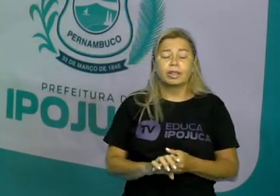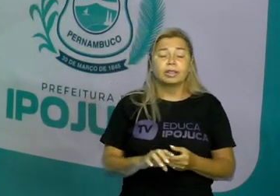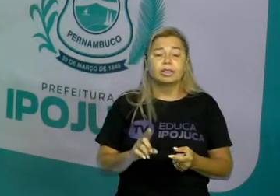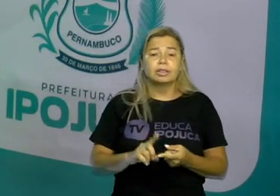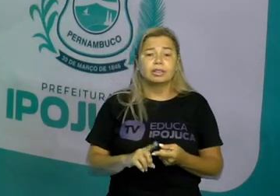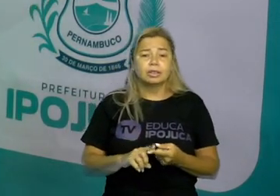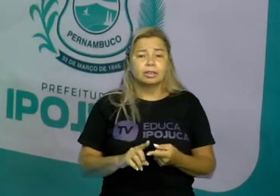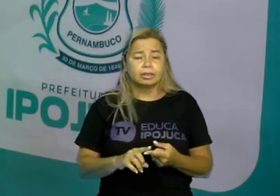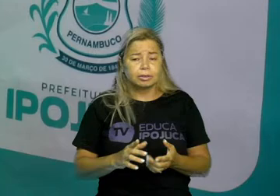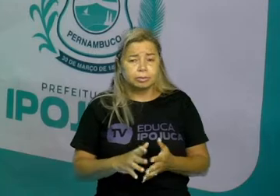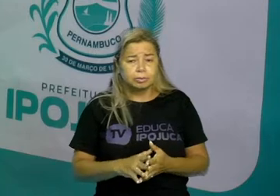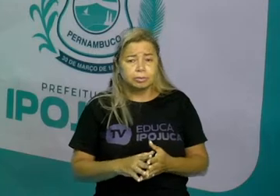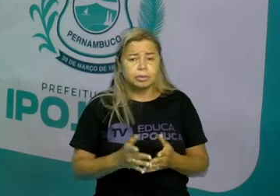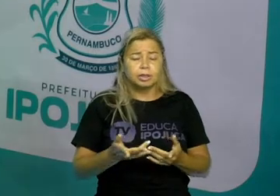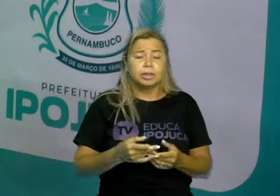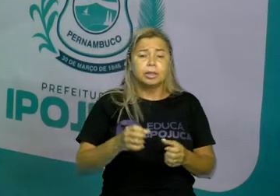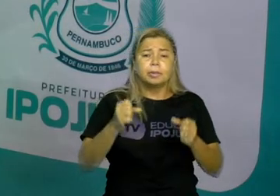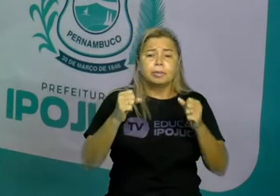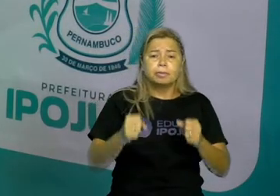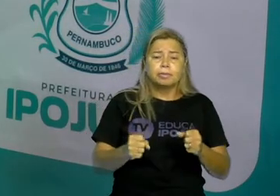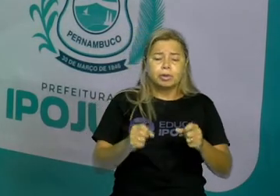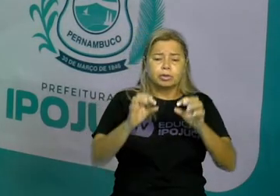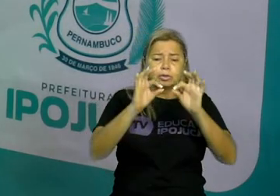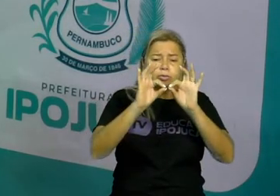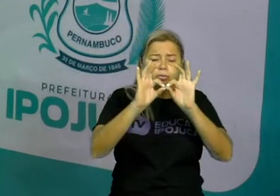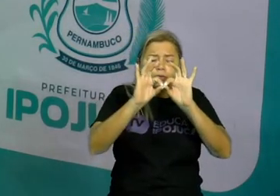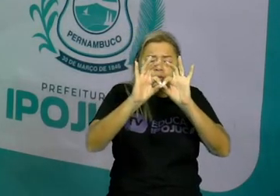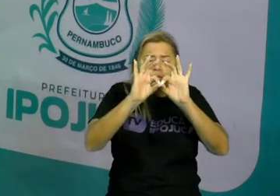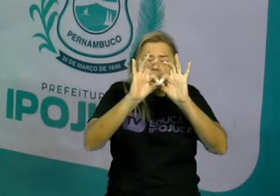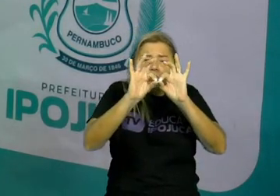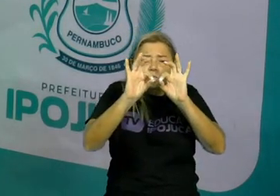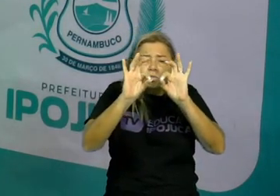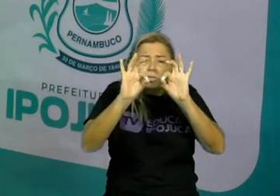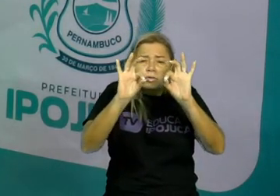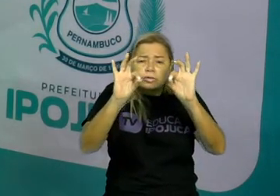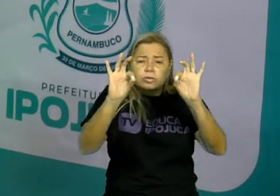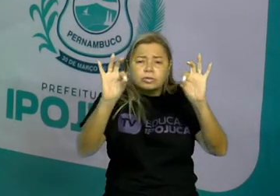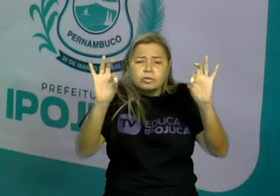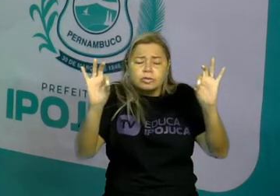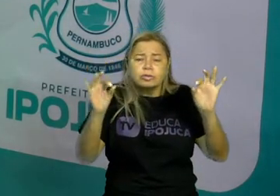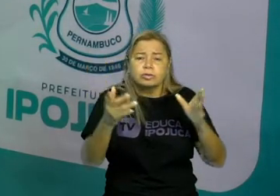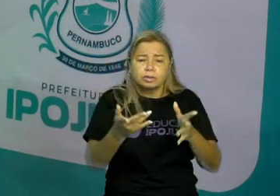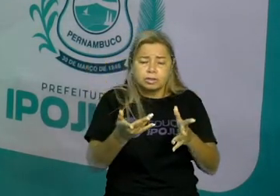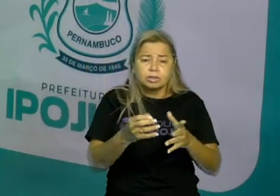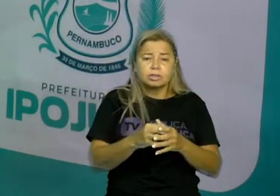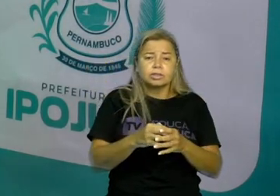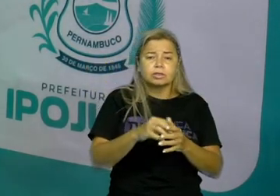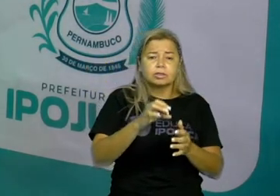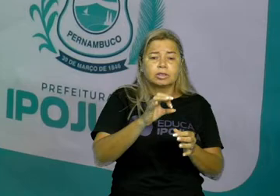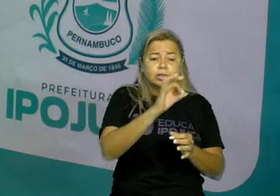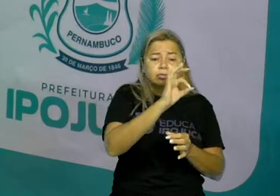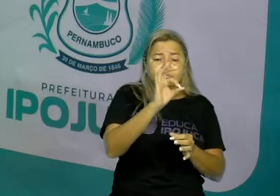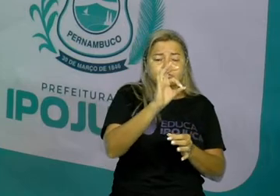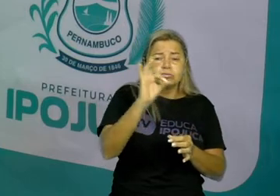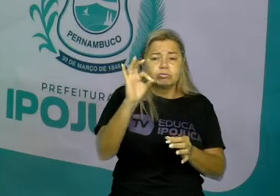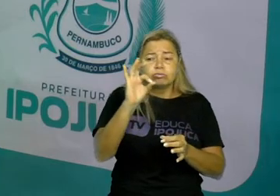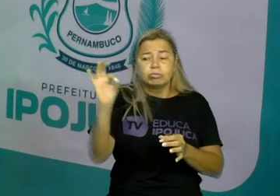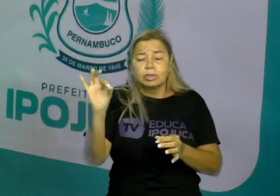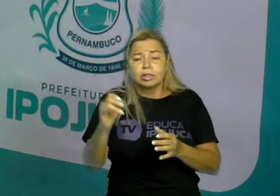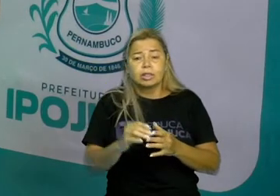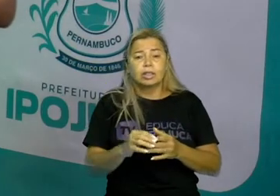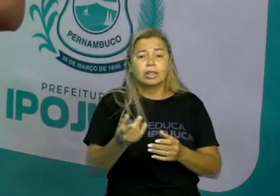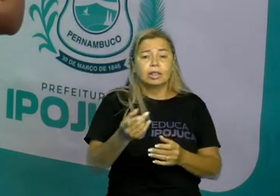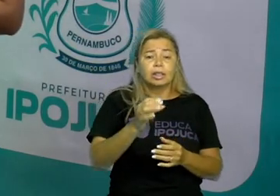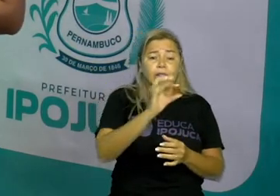pode ser, ó, fina. Pode ser um traçado tracejada, pode ser cheia, que é aquela mais